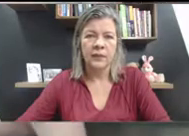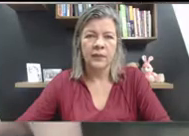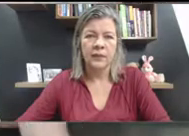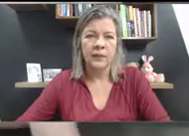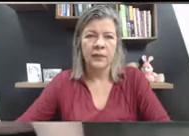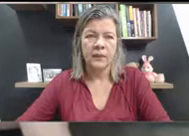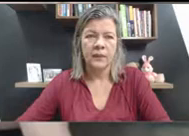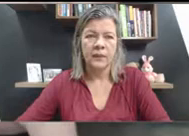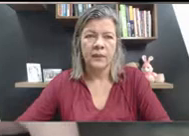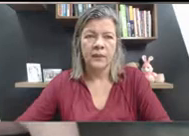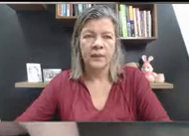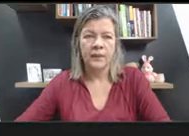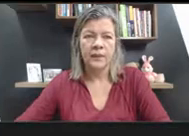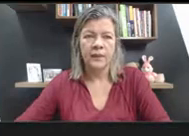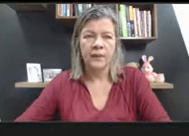Jô.